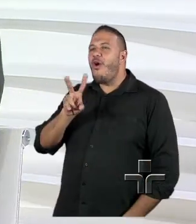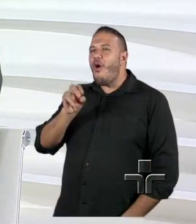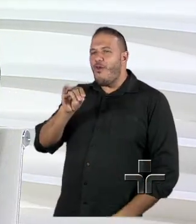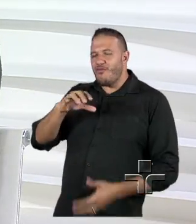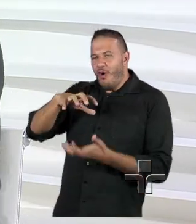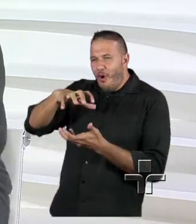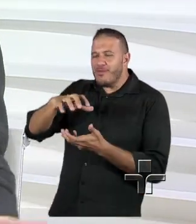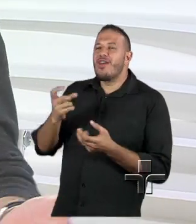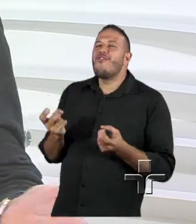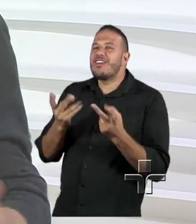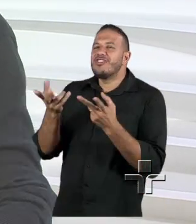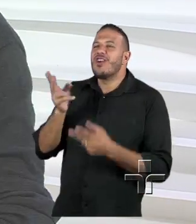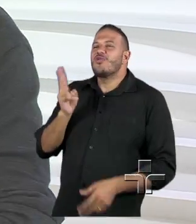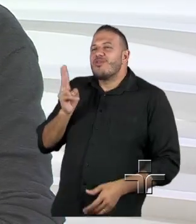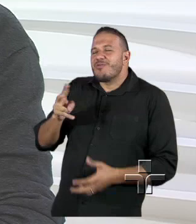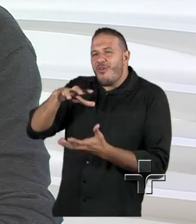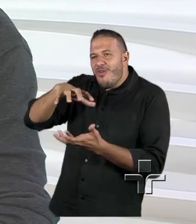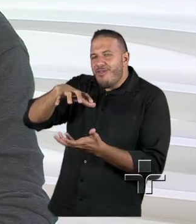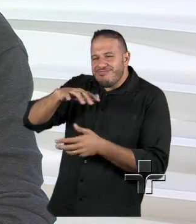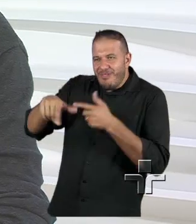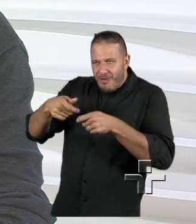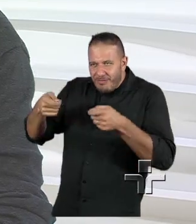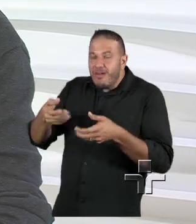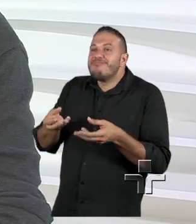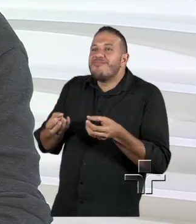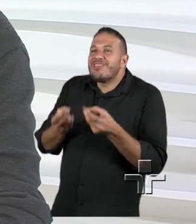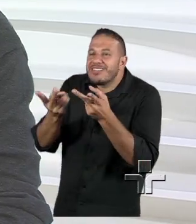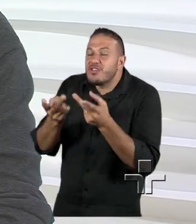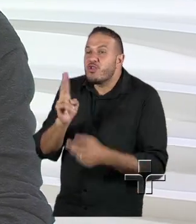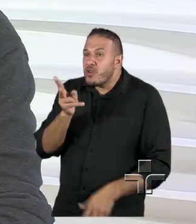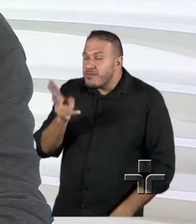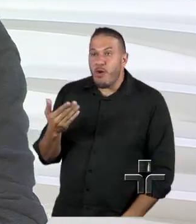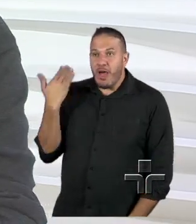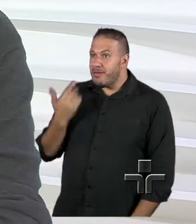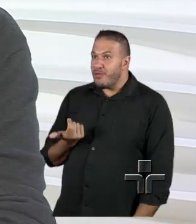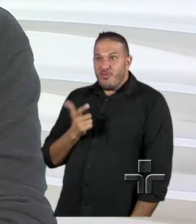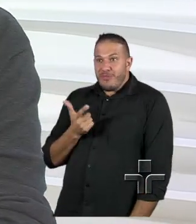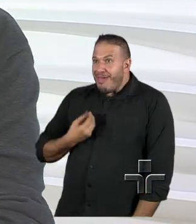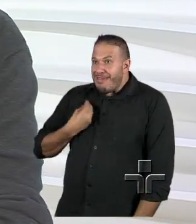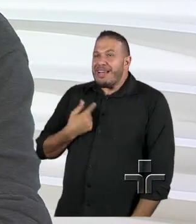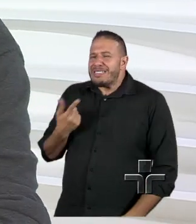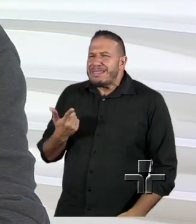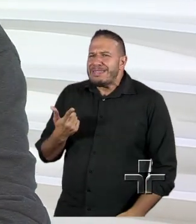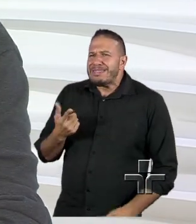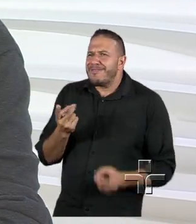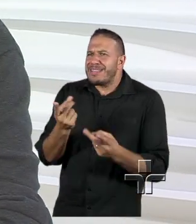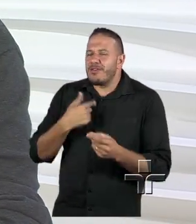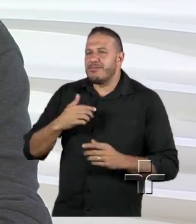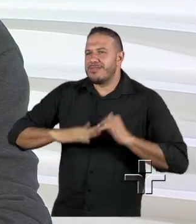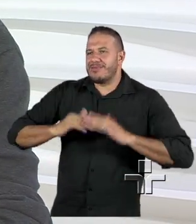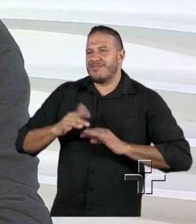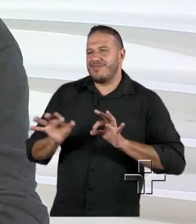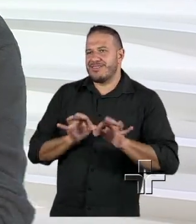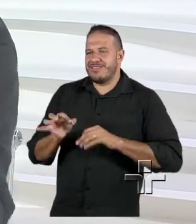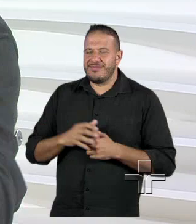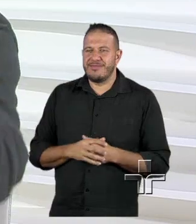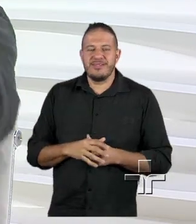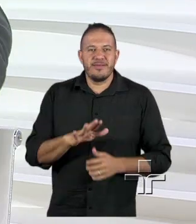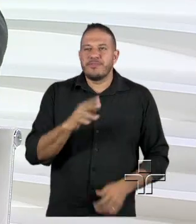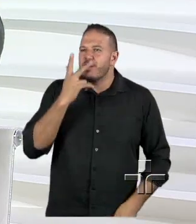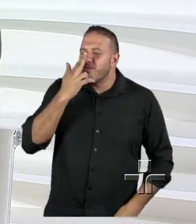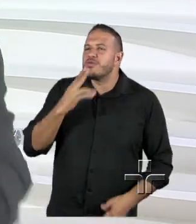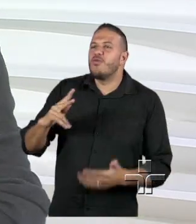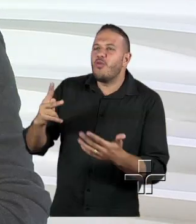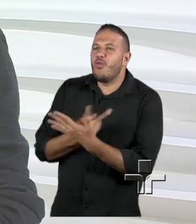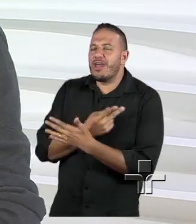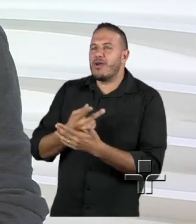vendi 2.000 ovos que não existiam, de fato isso foi um erro. Mas eu acho que o erro é combustível para o acerto. Eu acho que o erro é